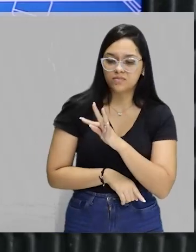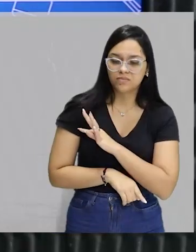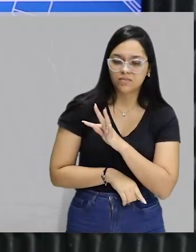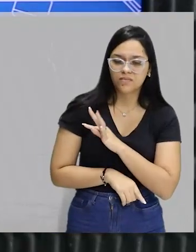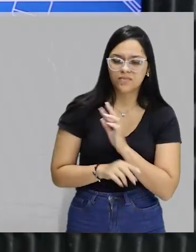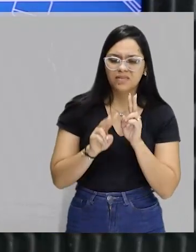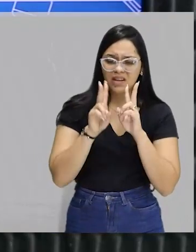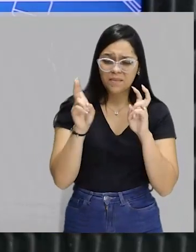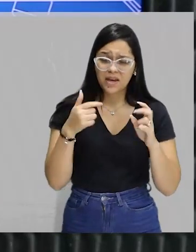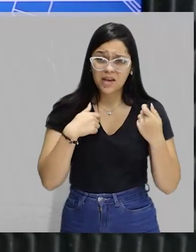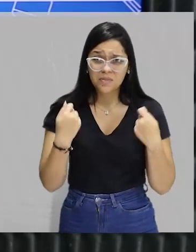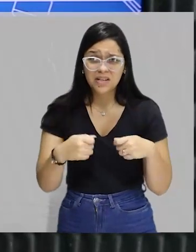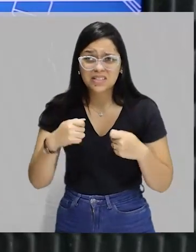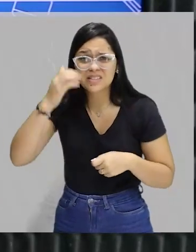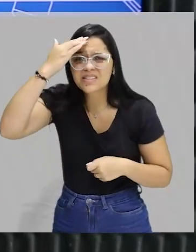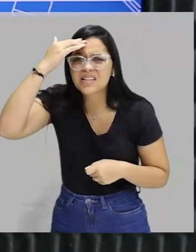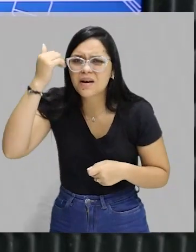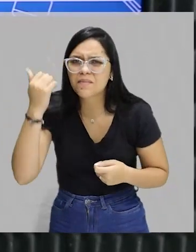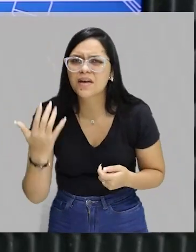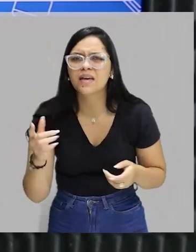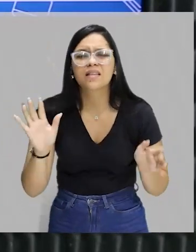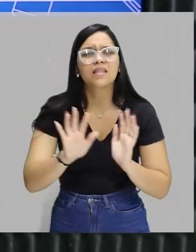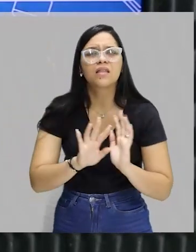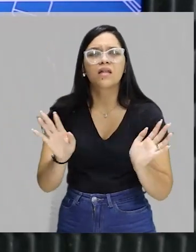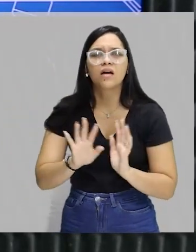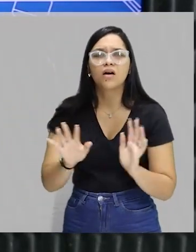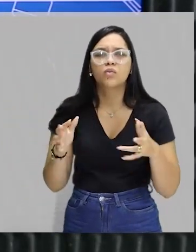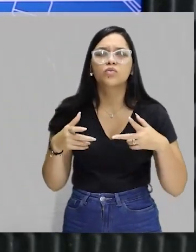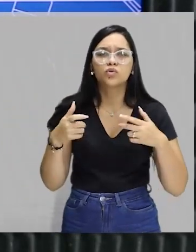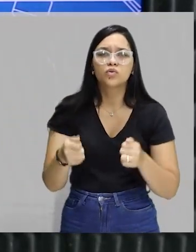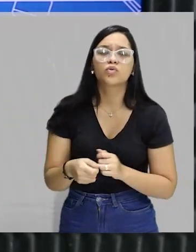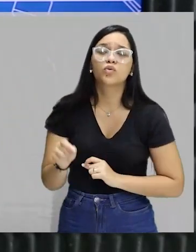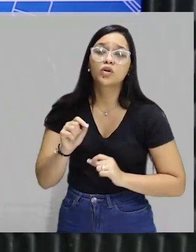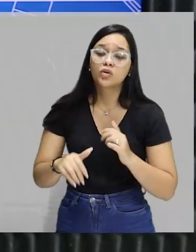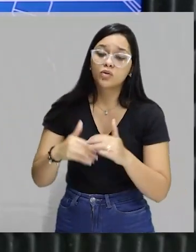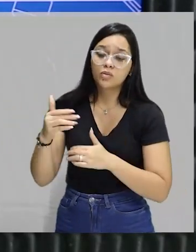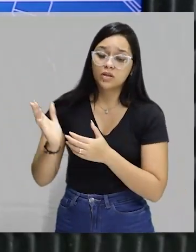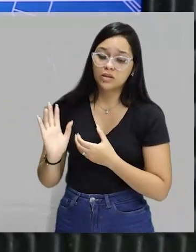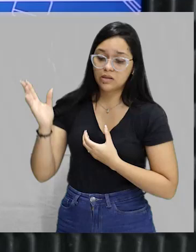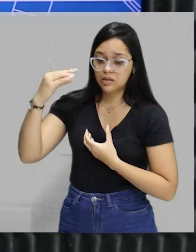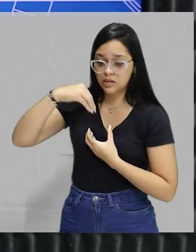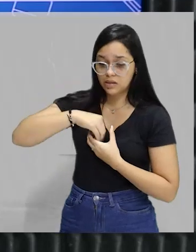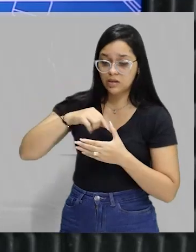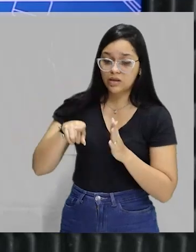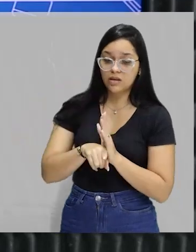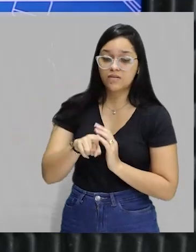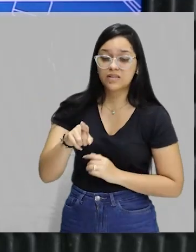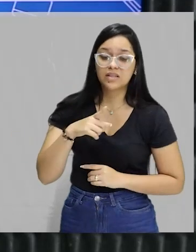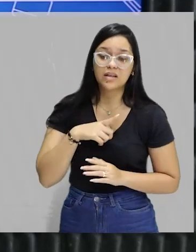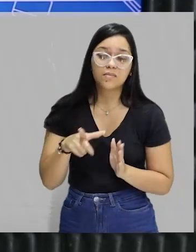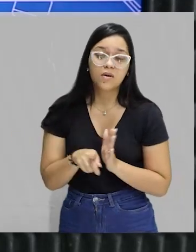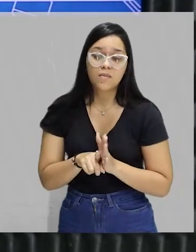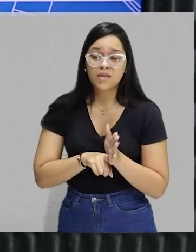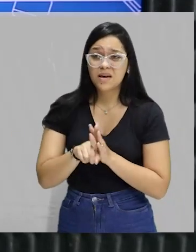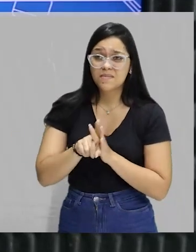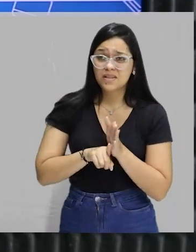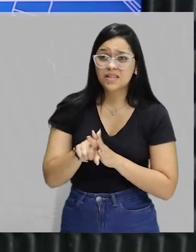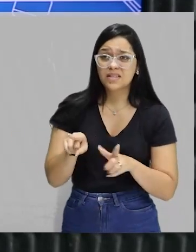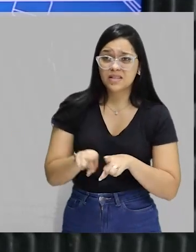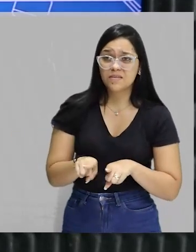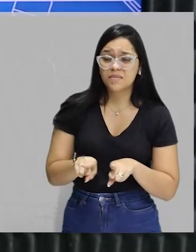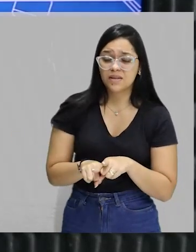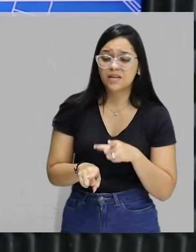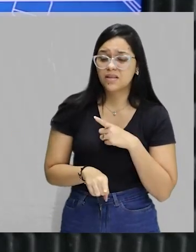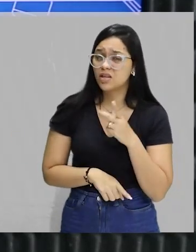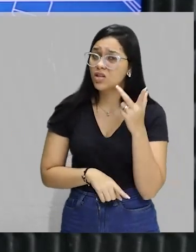tempo. Professor, eu preciso saber disto tudo? Não. Isso tudo vai estar num processo internalizado na hora que você parte para a pesquisa. E vai